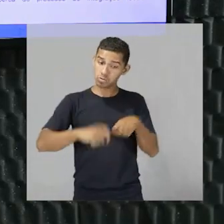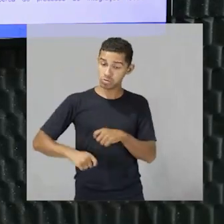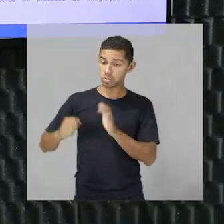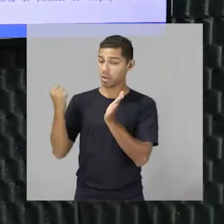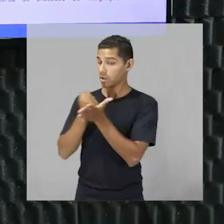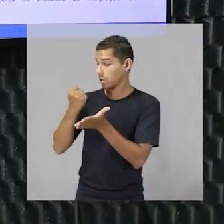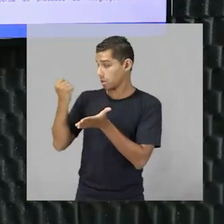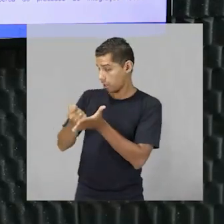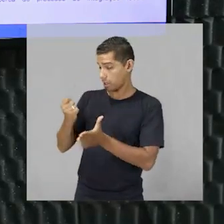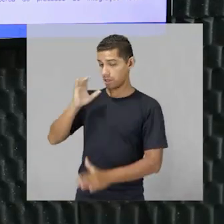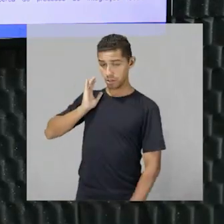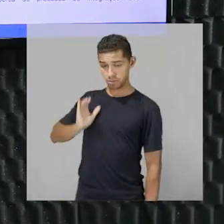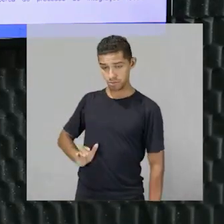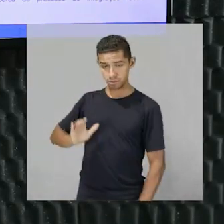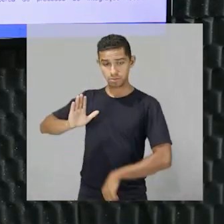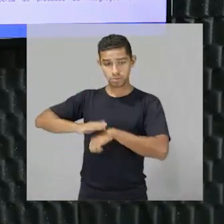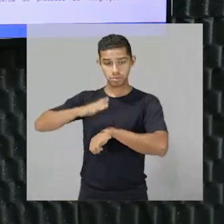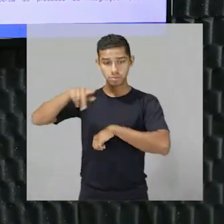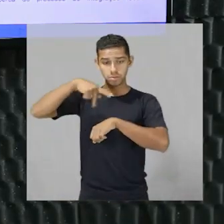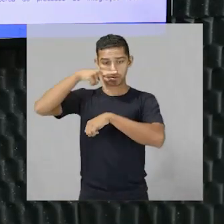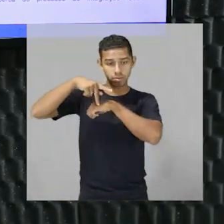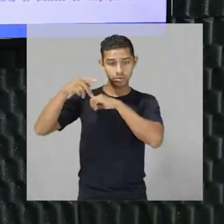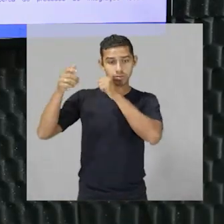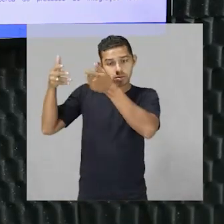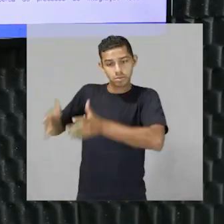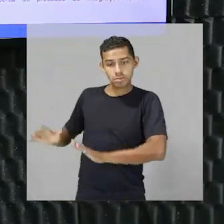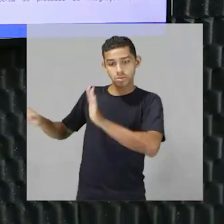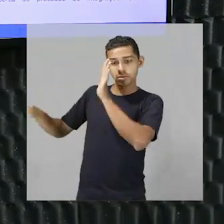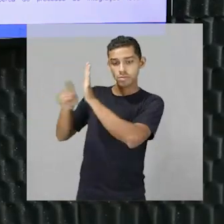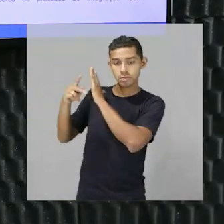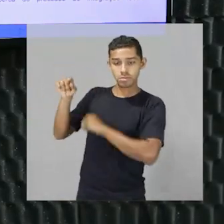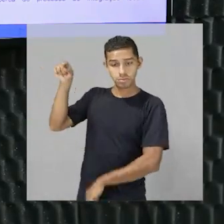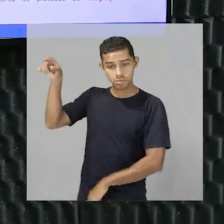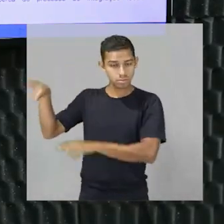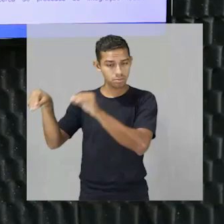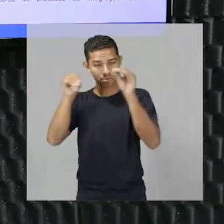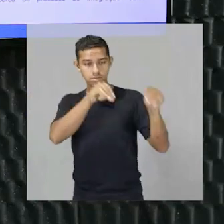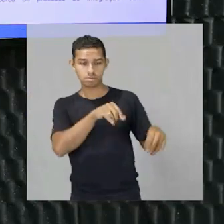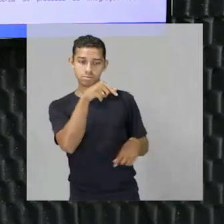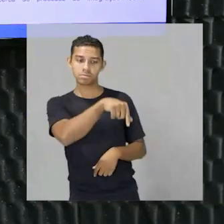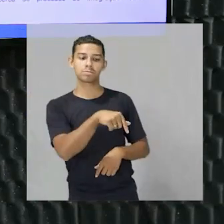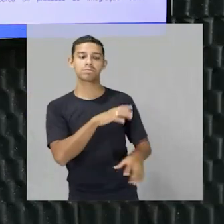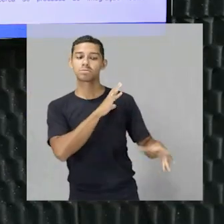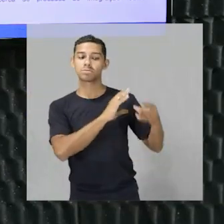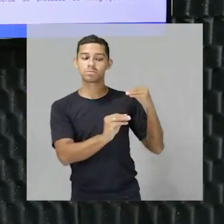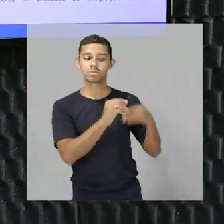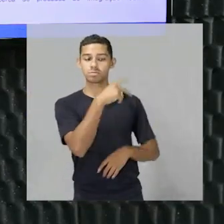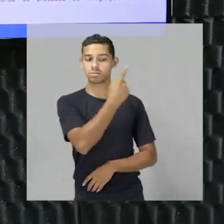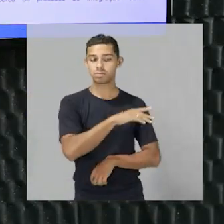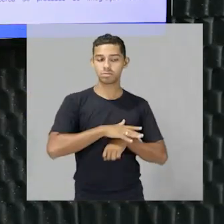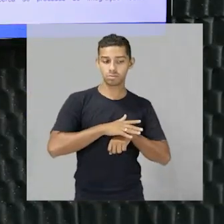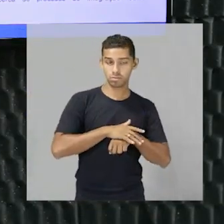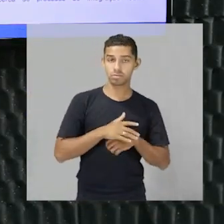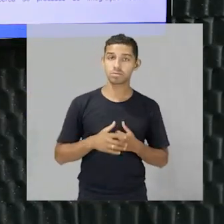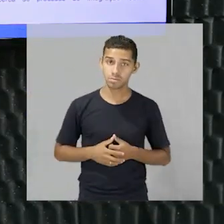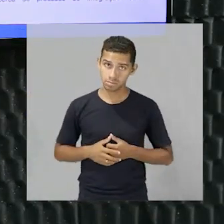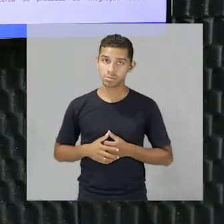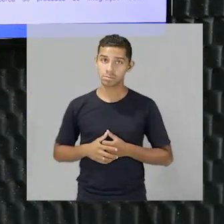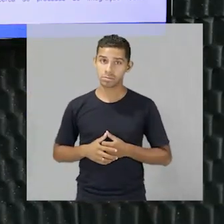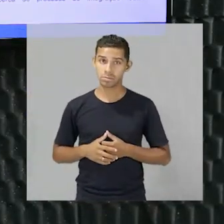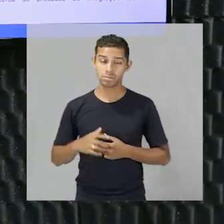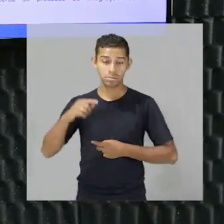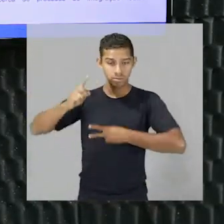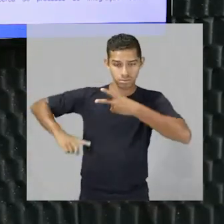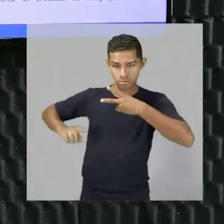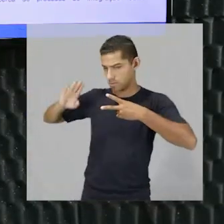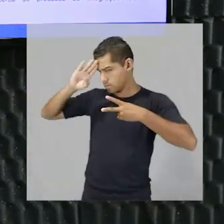no país de origem e portar o status de refugiado no país receptor. Então eu te identifiquei aí dois pontos muito claros. Tá?